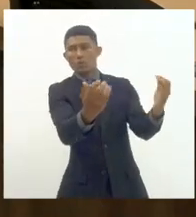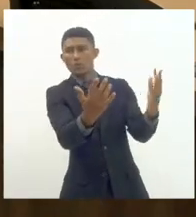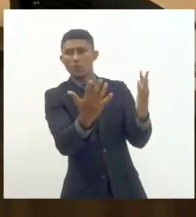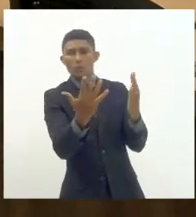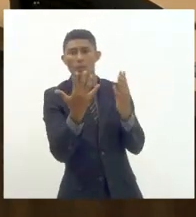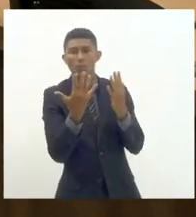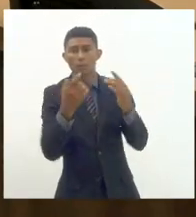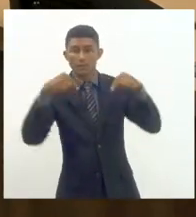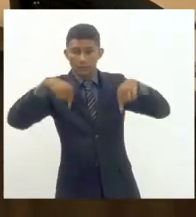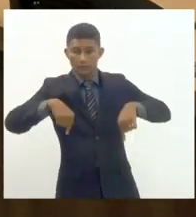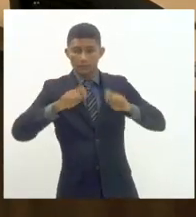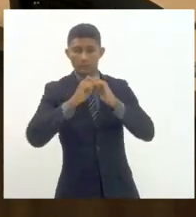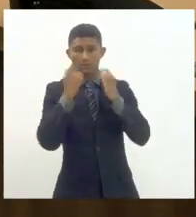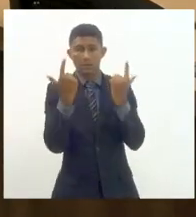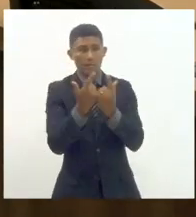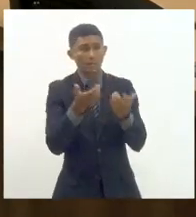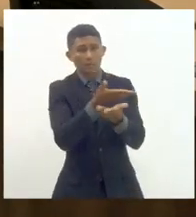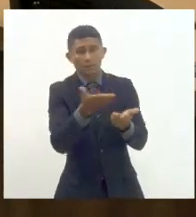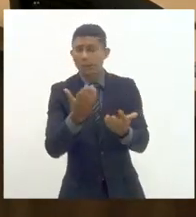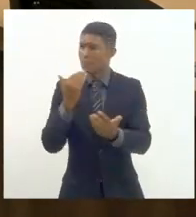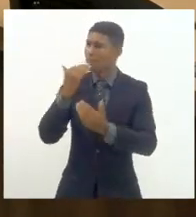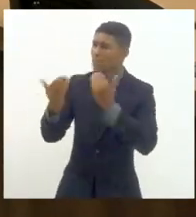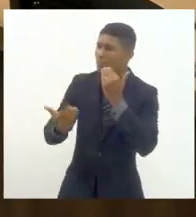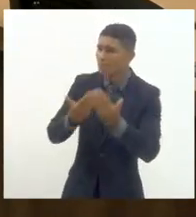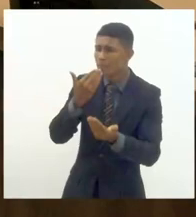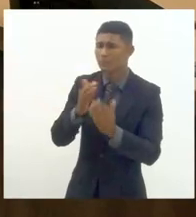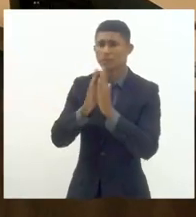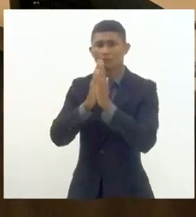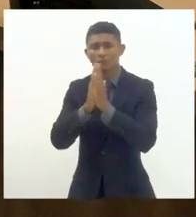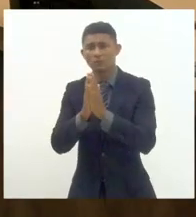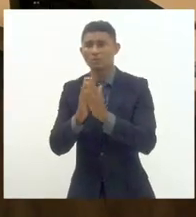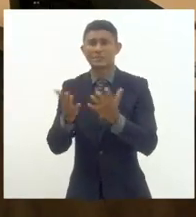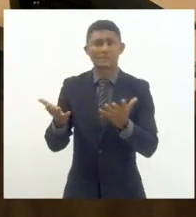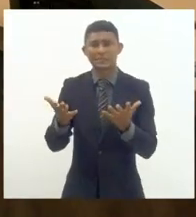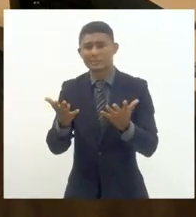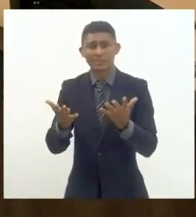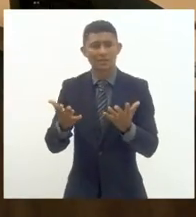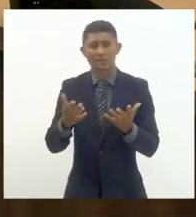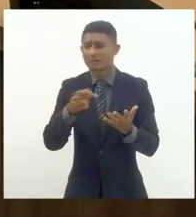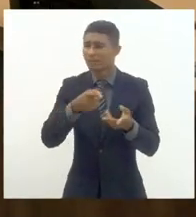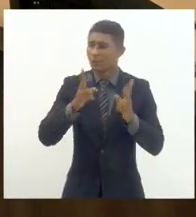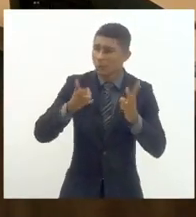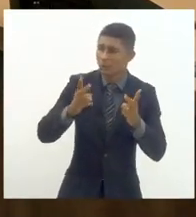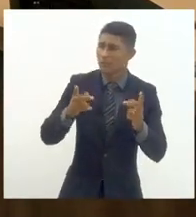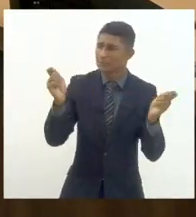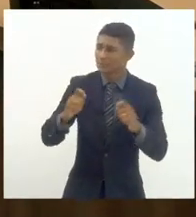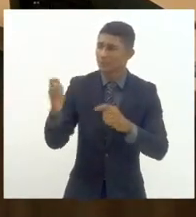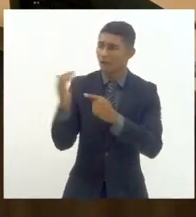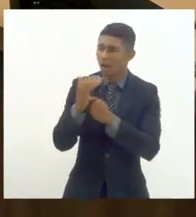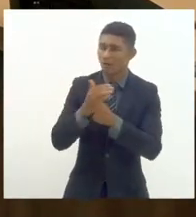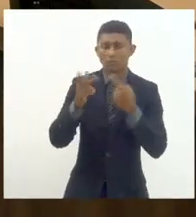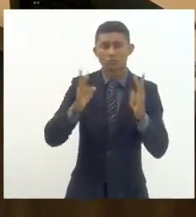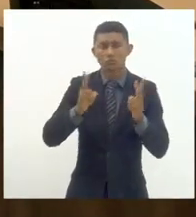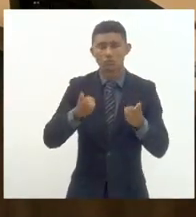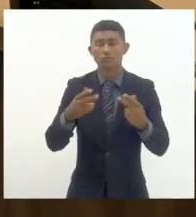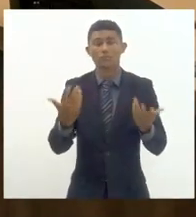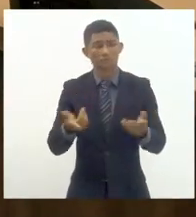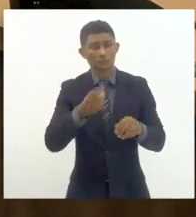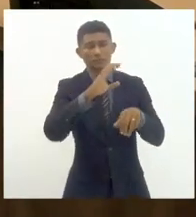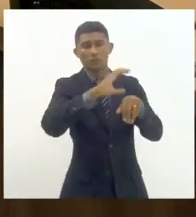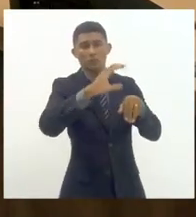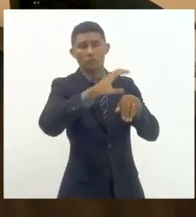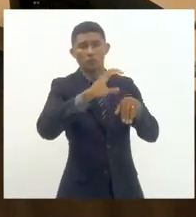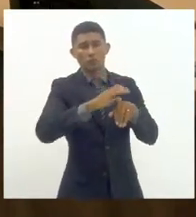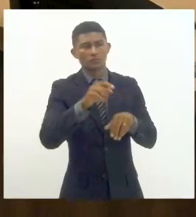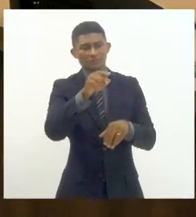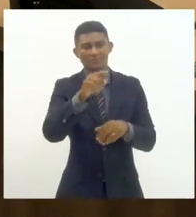a essa Casa de Leis, reivindicarem a possibilidade de continuarem a existir. É um curso, senhor